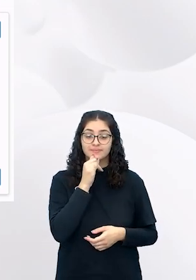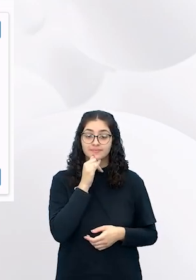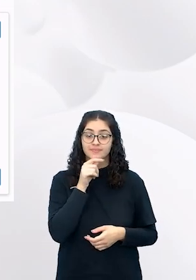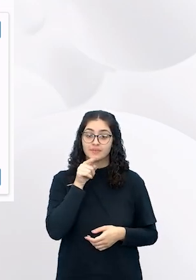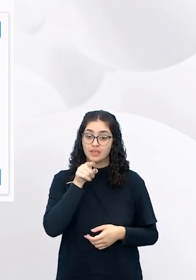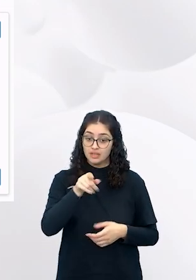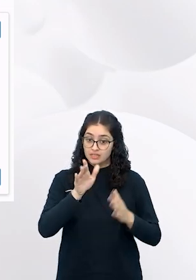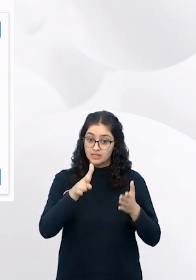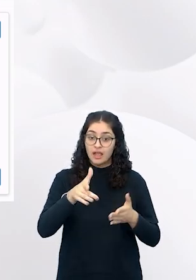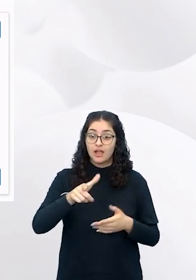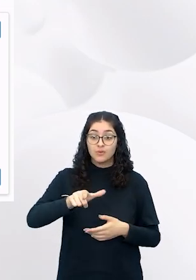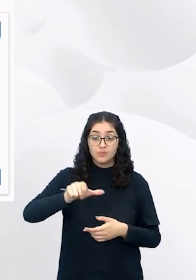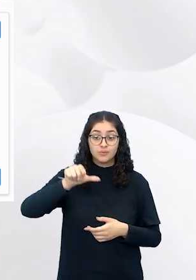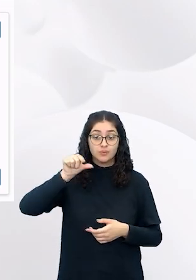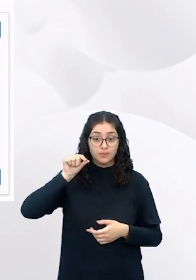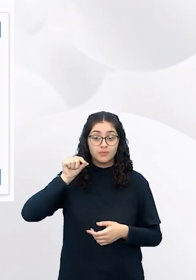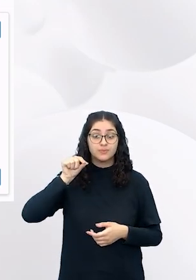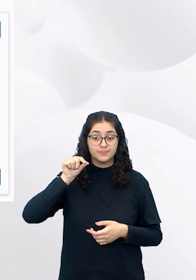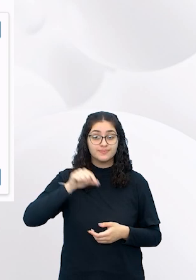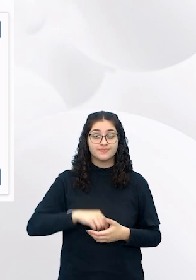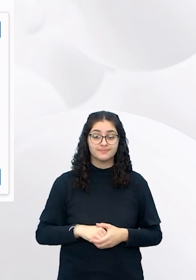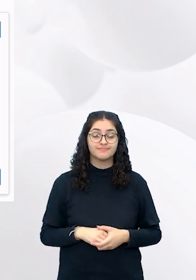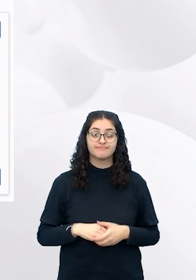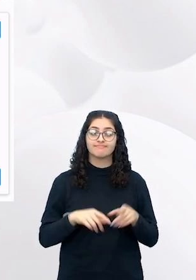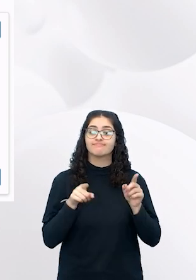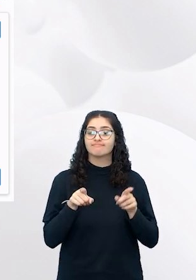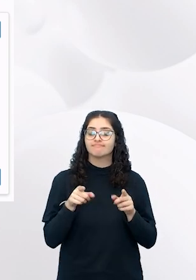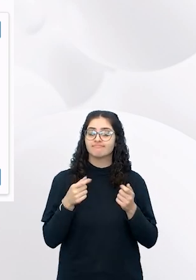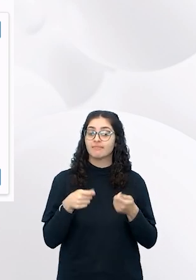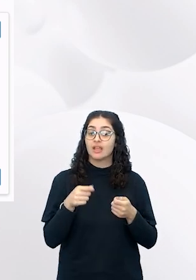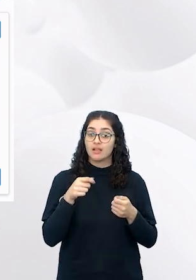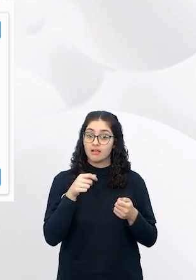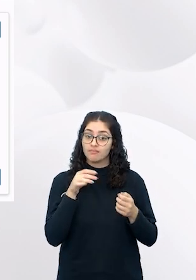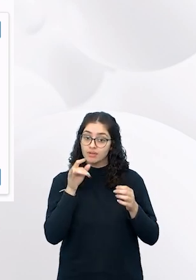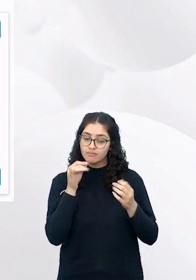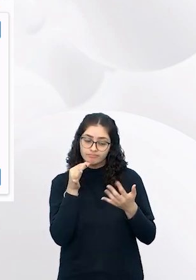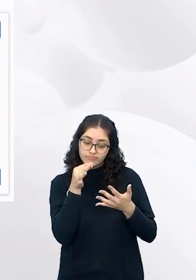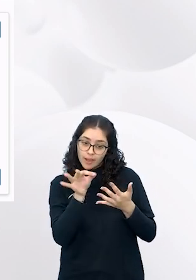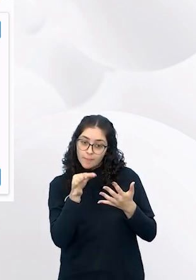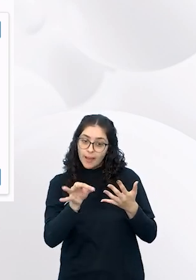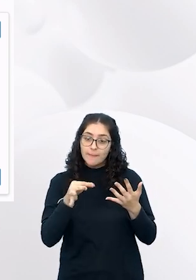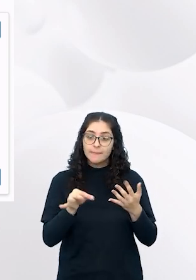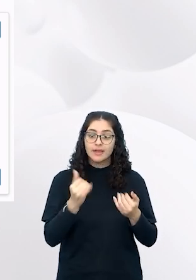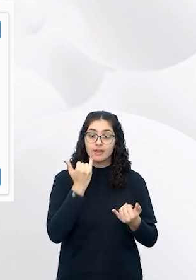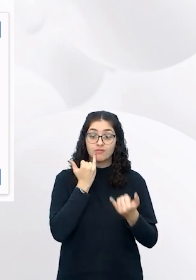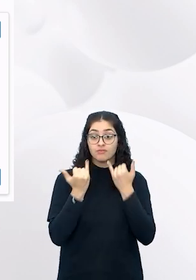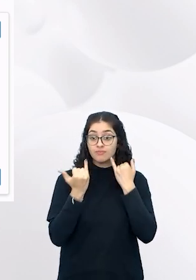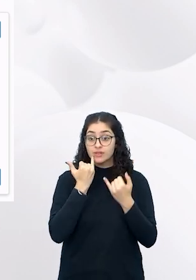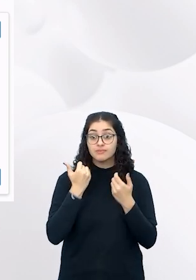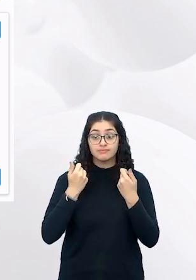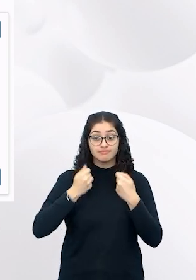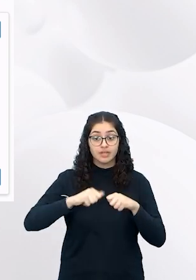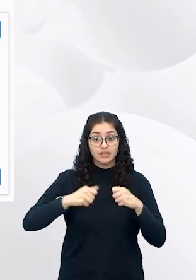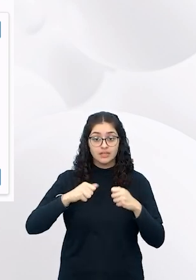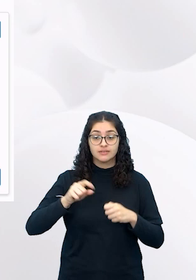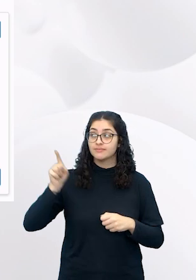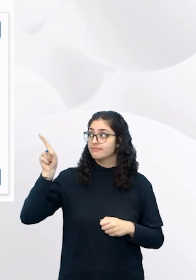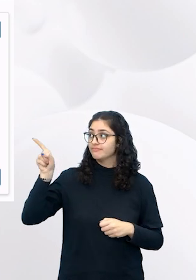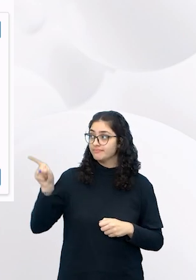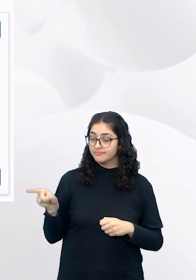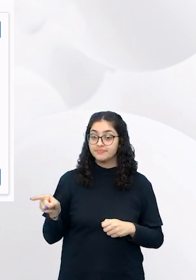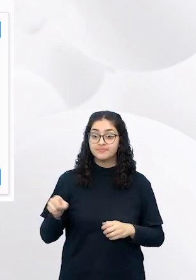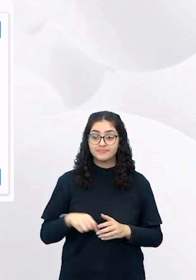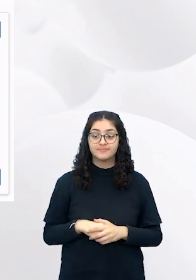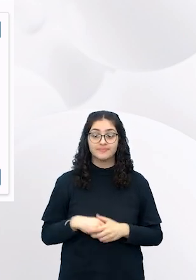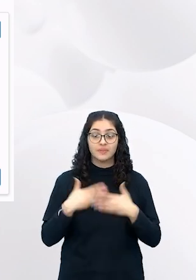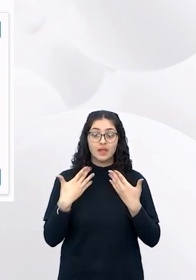você fez a opção, né, você vai conferir aí os dados, né, que aparecem, portanto, nos campos.